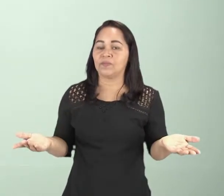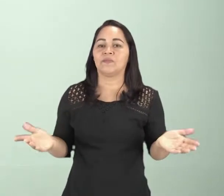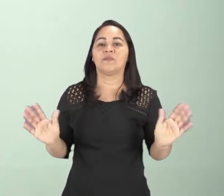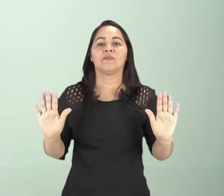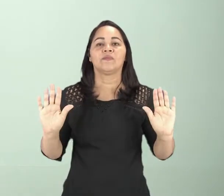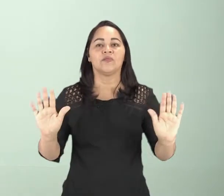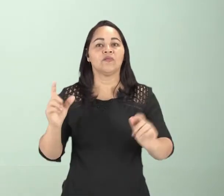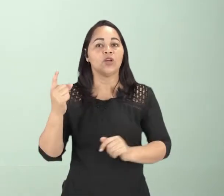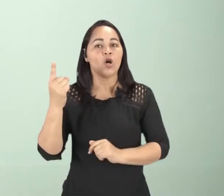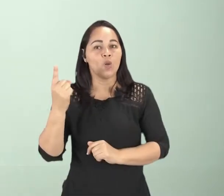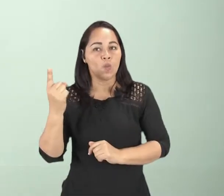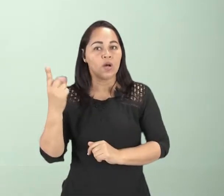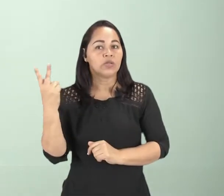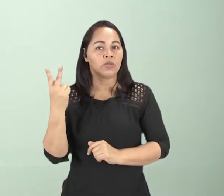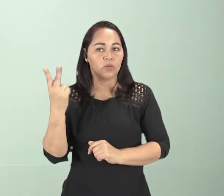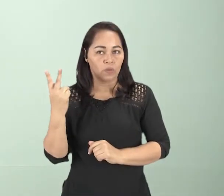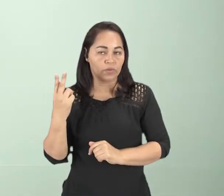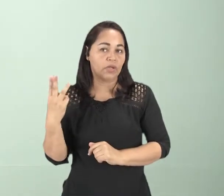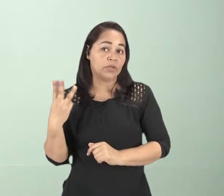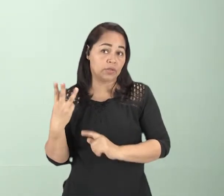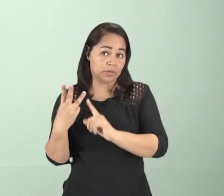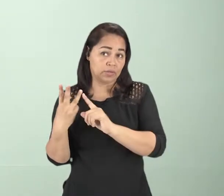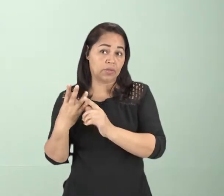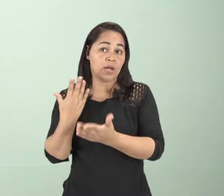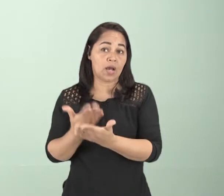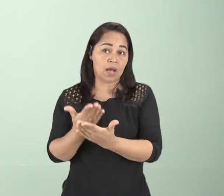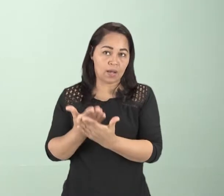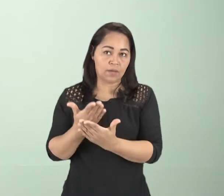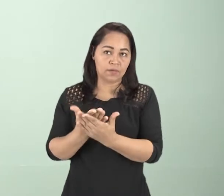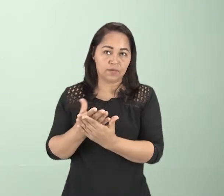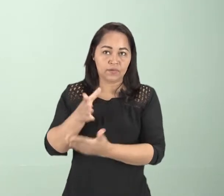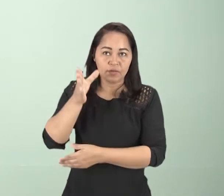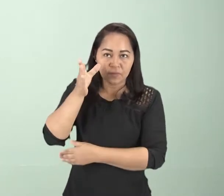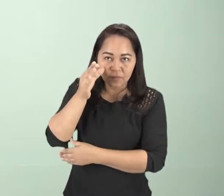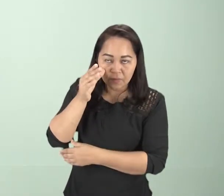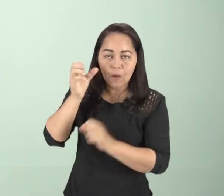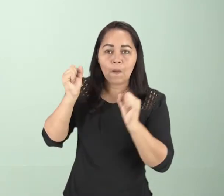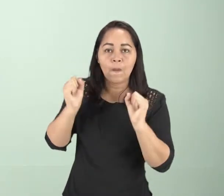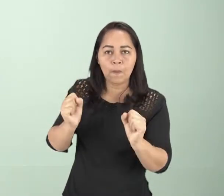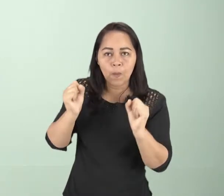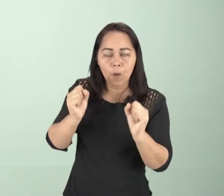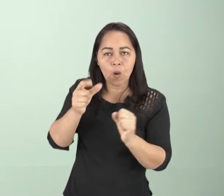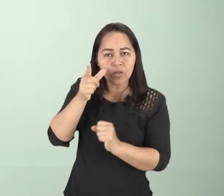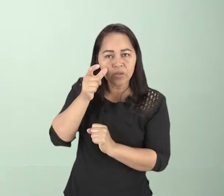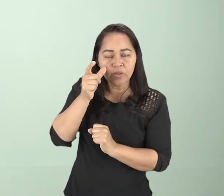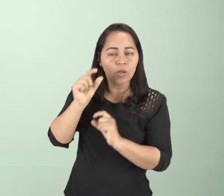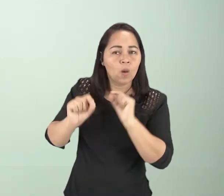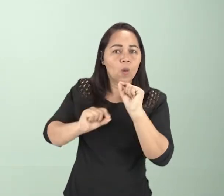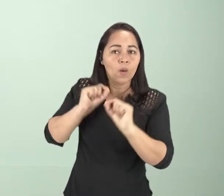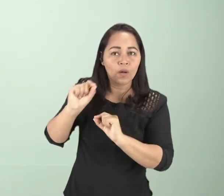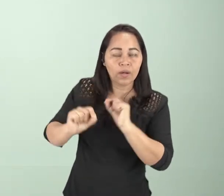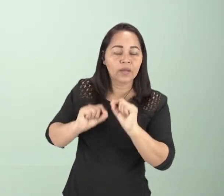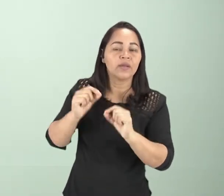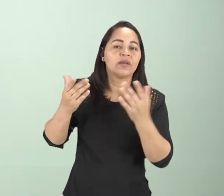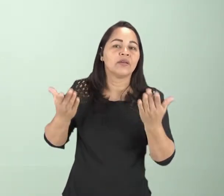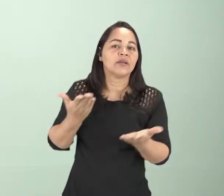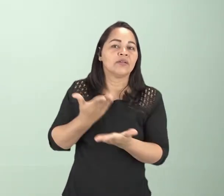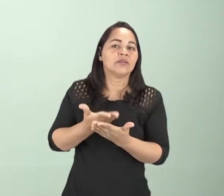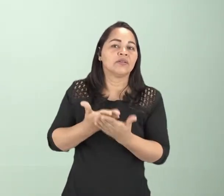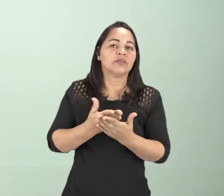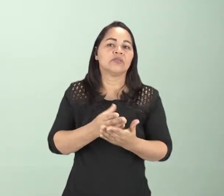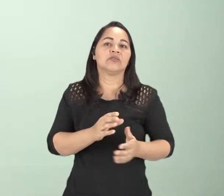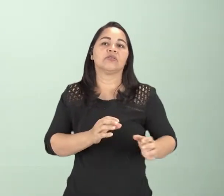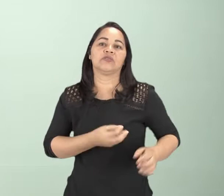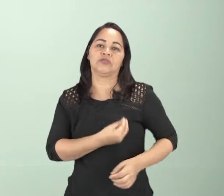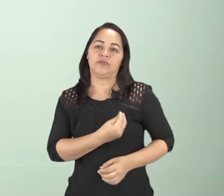2, acesse a plataforma Eduque, pois lá estarão disponíveis com todos os links necessários para que você possa assisti-las. Não somente as aulas de Projeto de